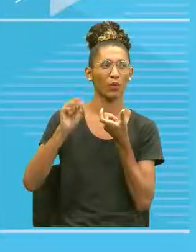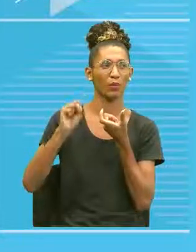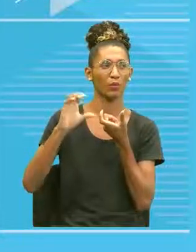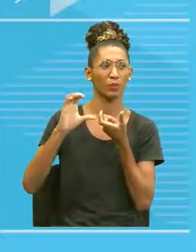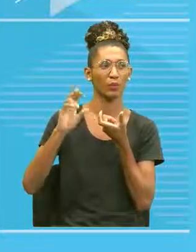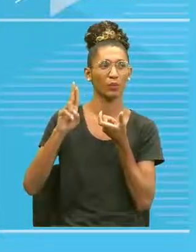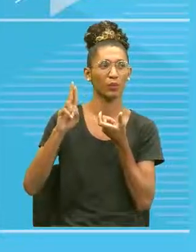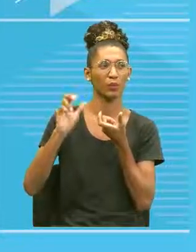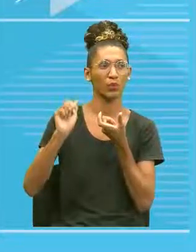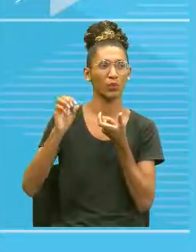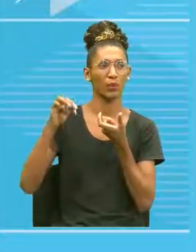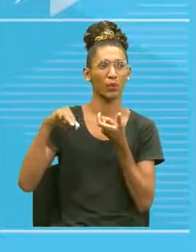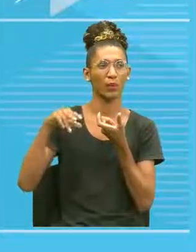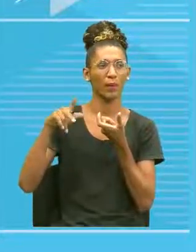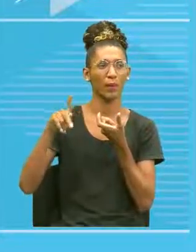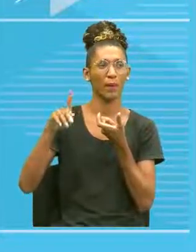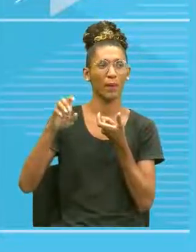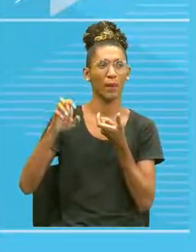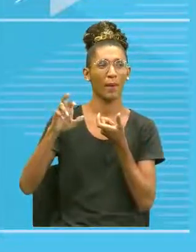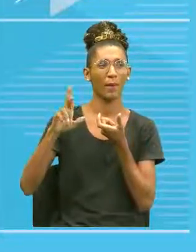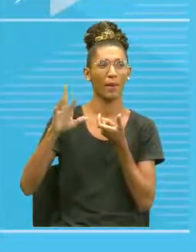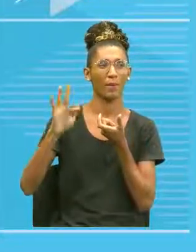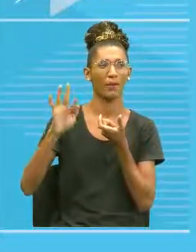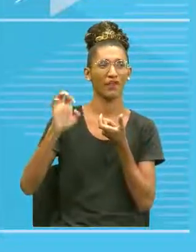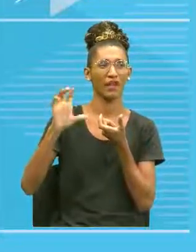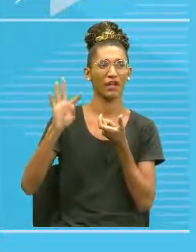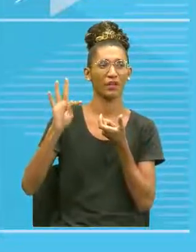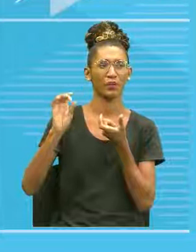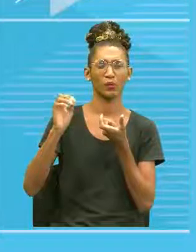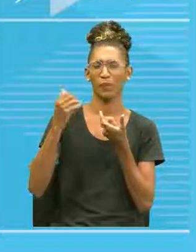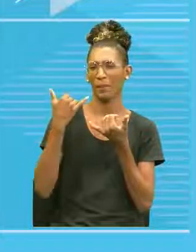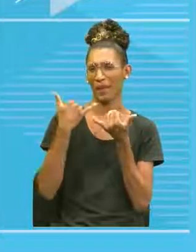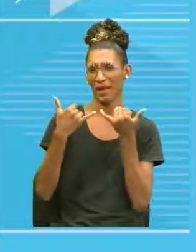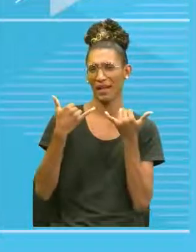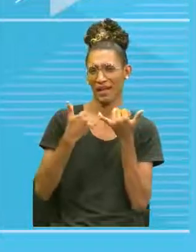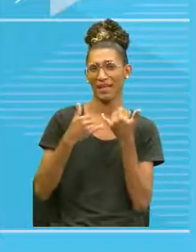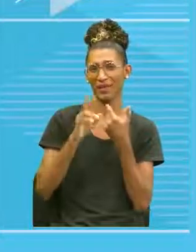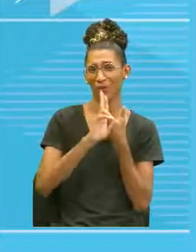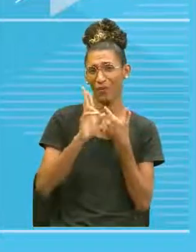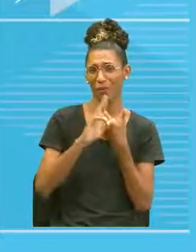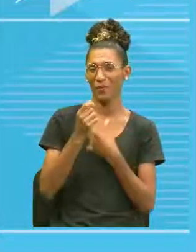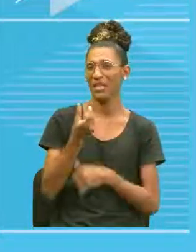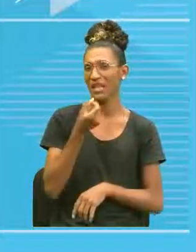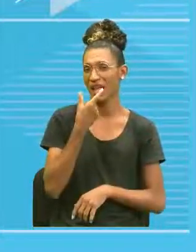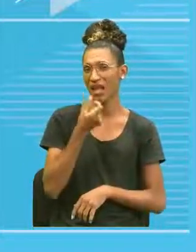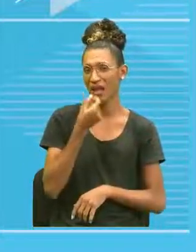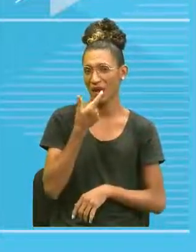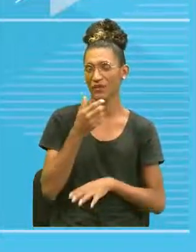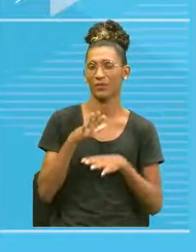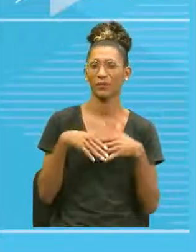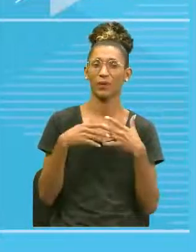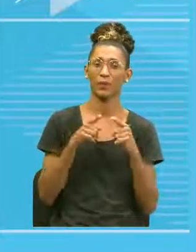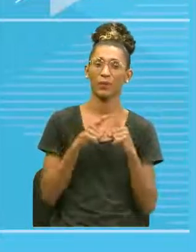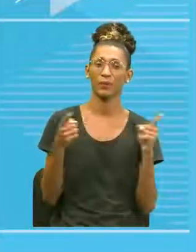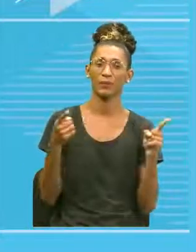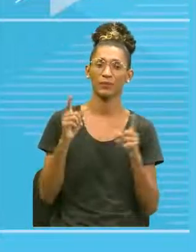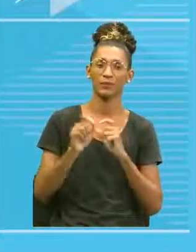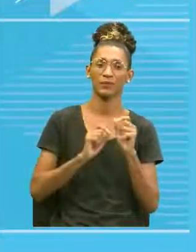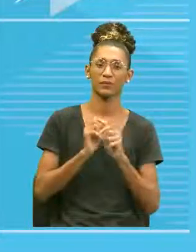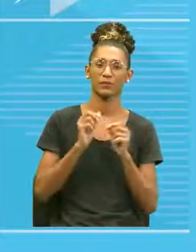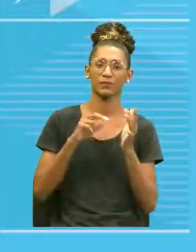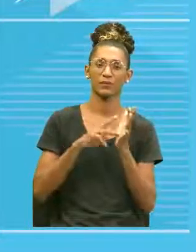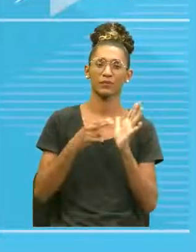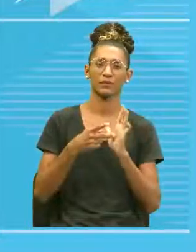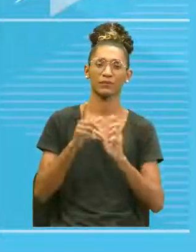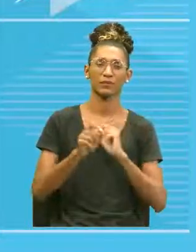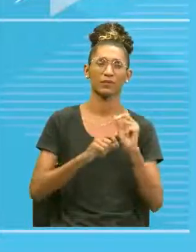remédio né medicamento Plus com a perfeito mas o Pretérito pluscuamperfecto nada mais é